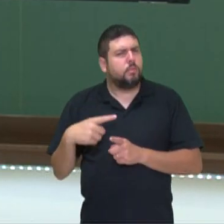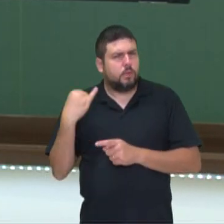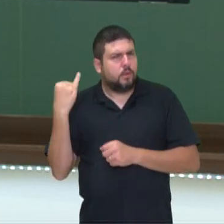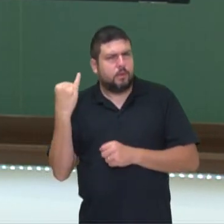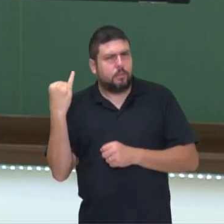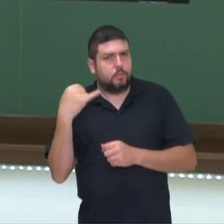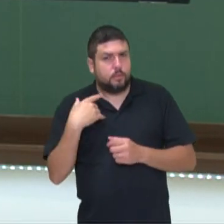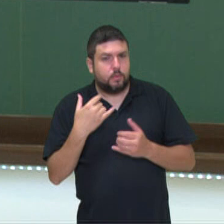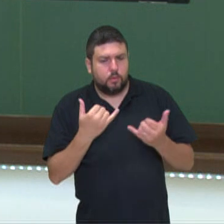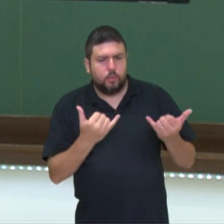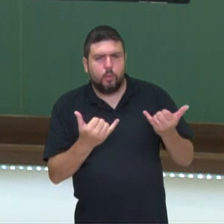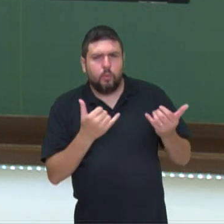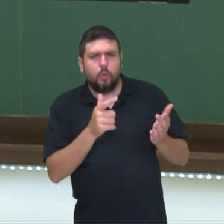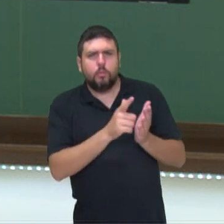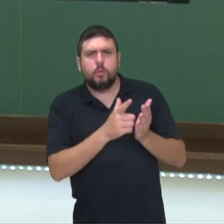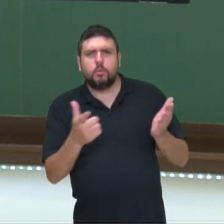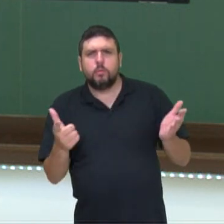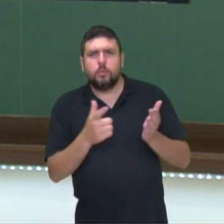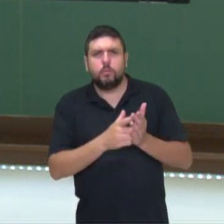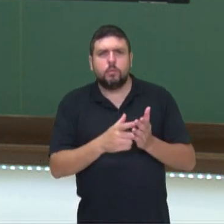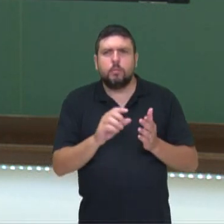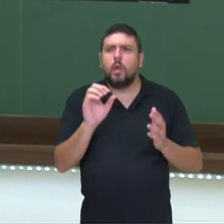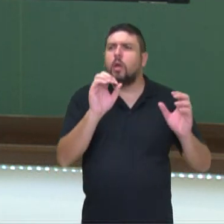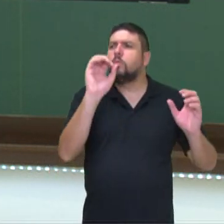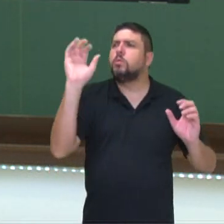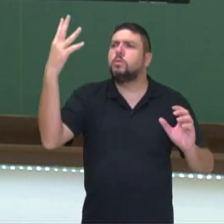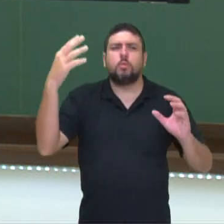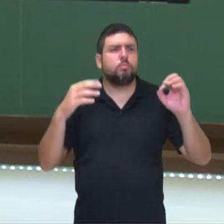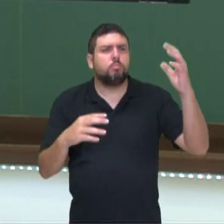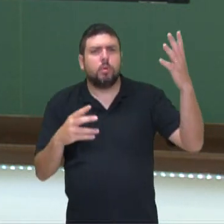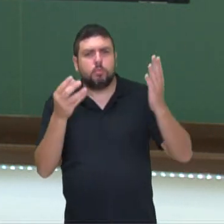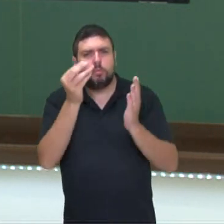a notícia registrar os fatos que acontecem na sociedade?